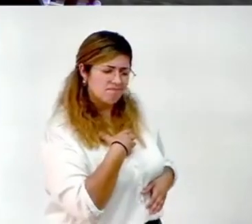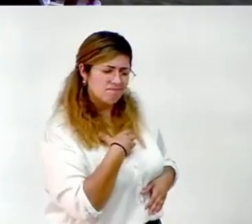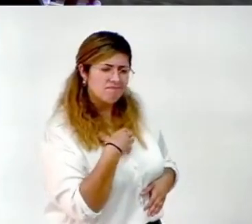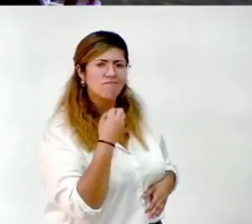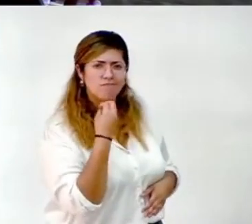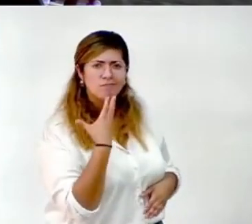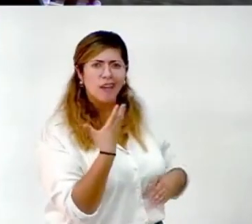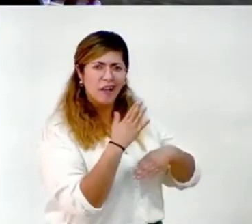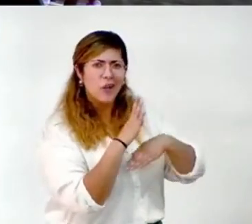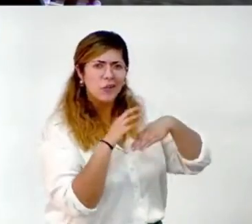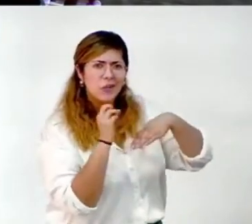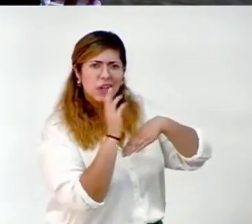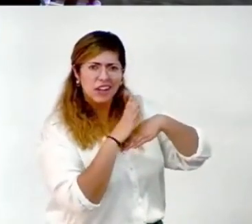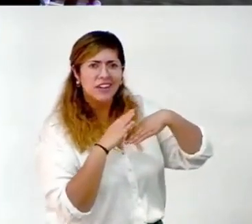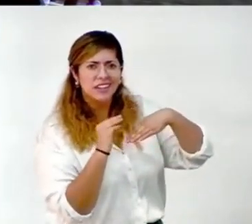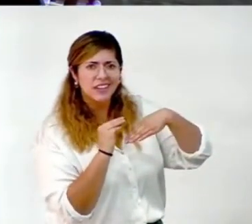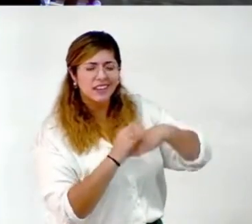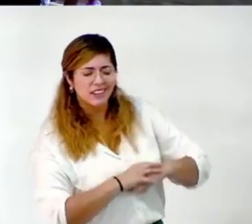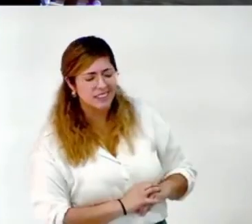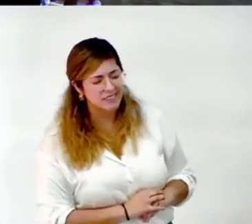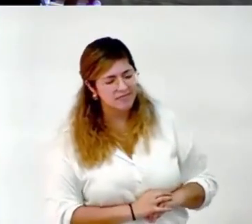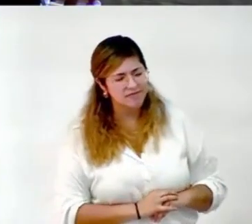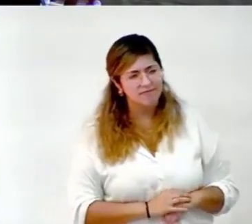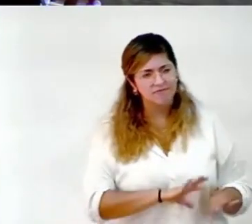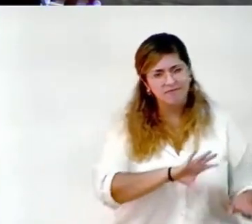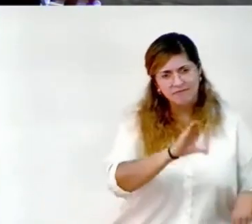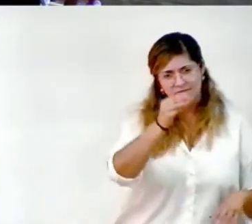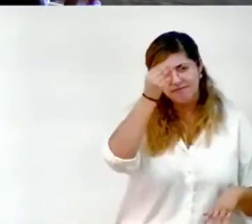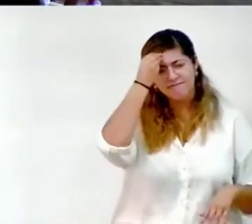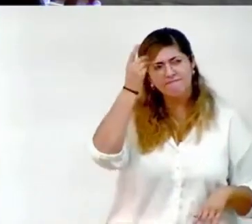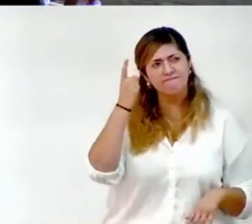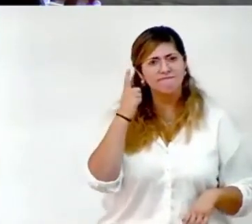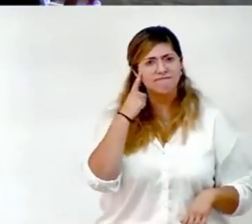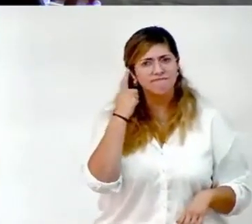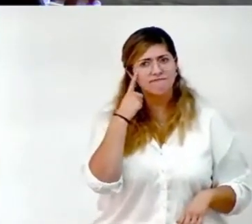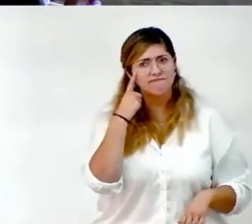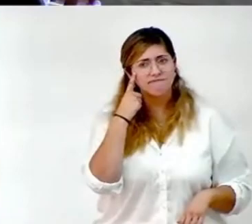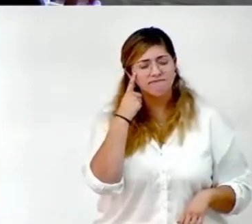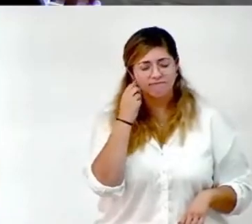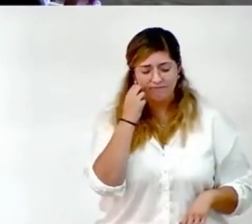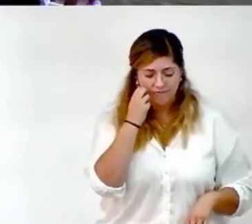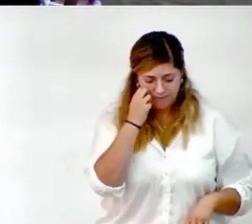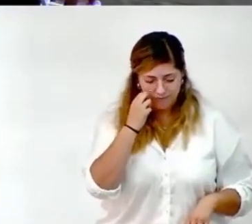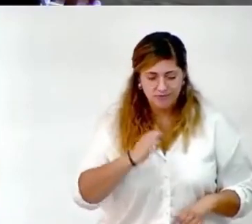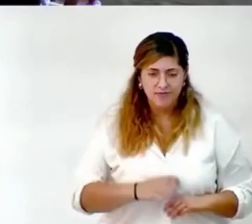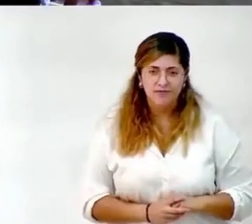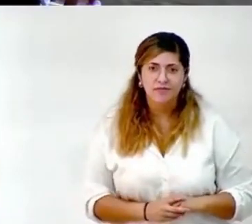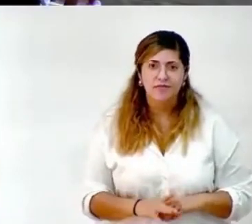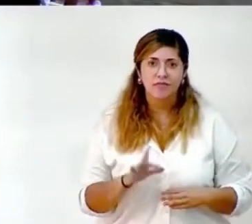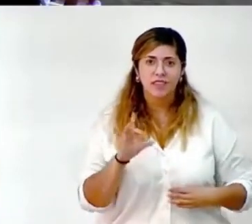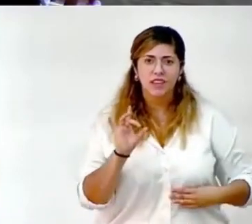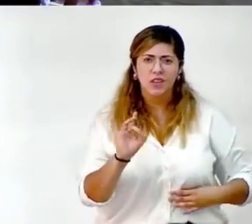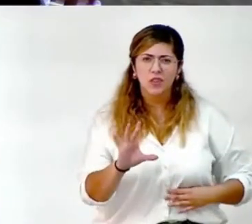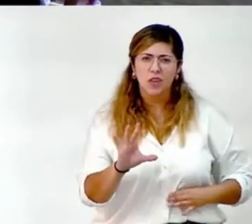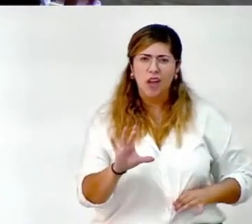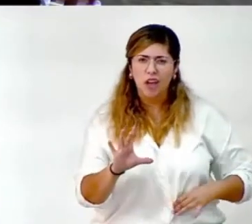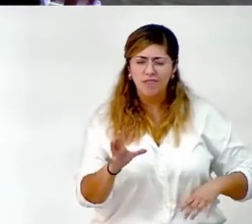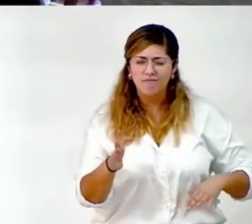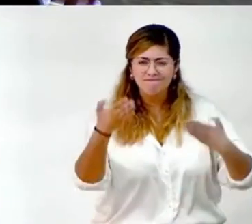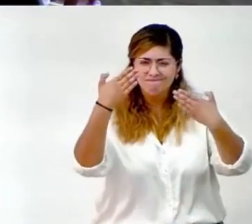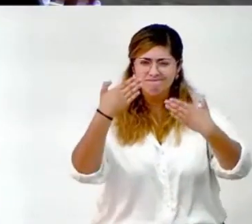Essa história realmente nos ensina algo indiscutível. Somente a presença de